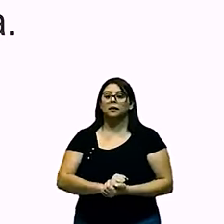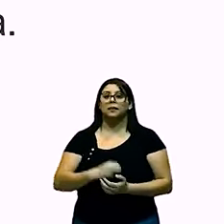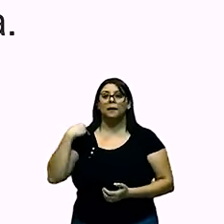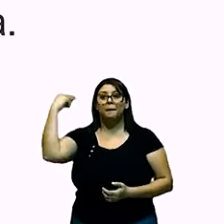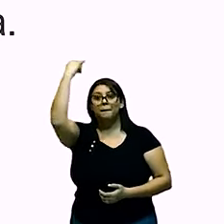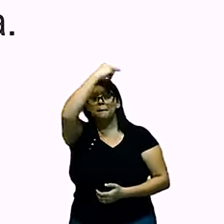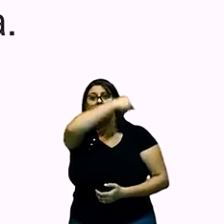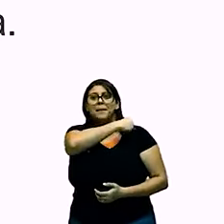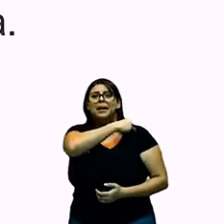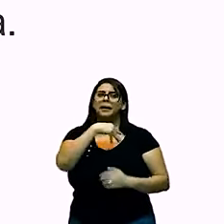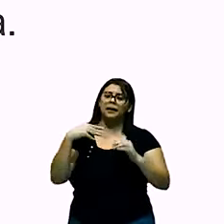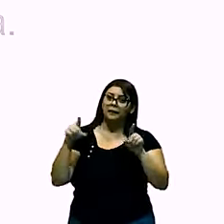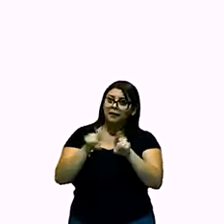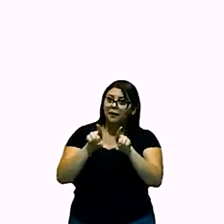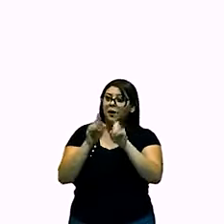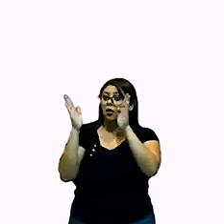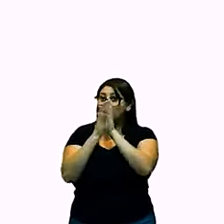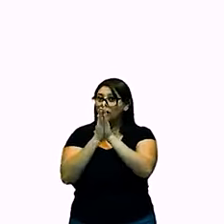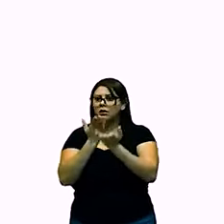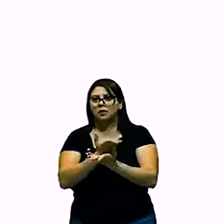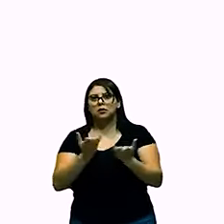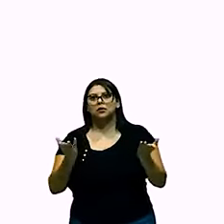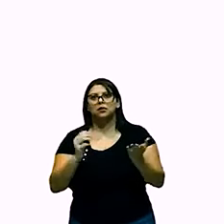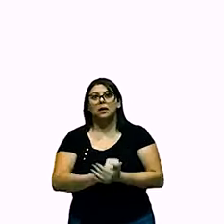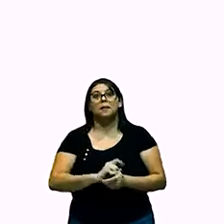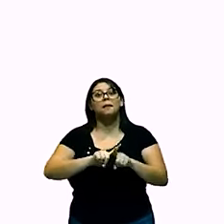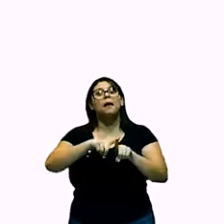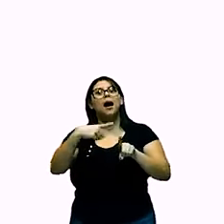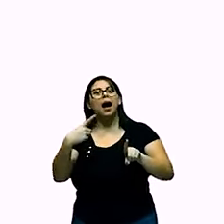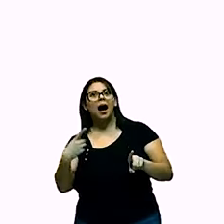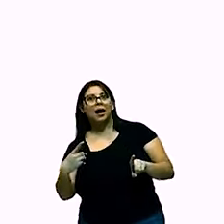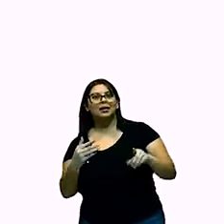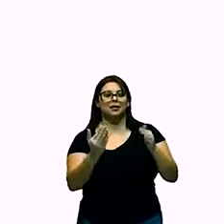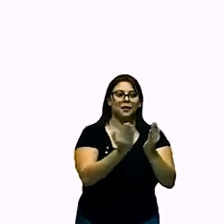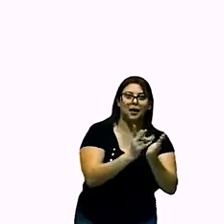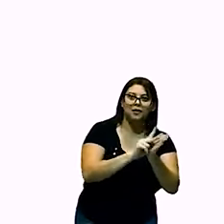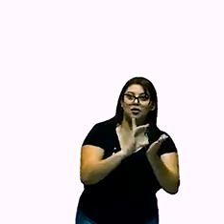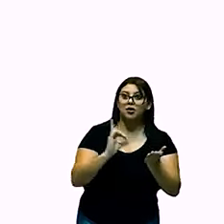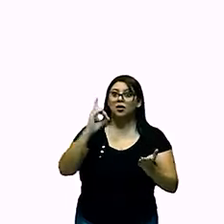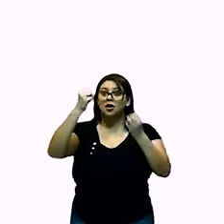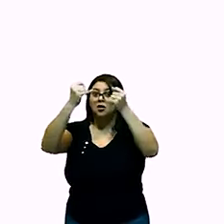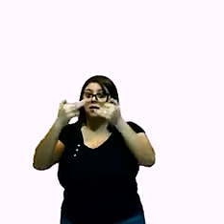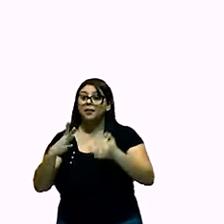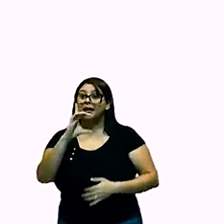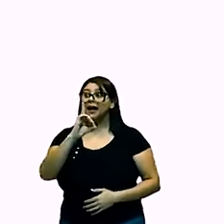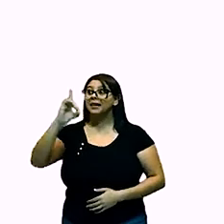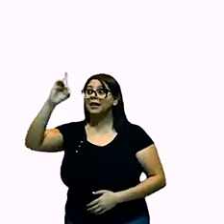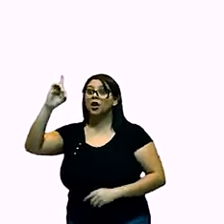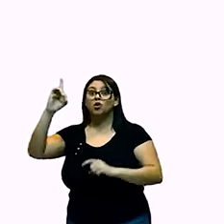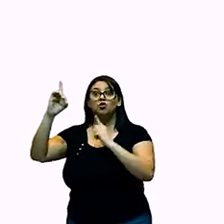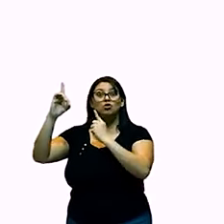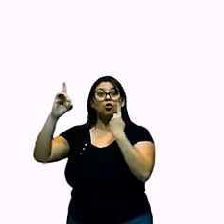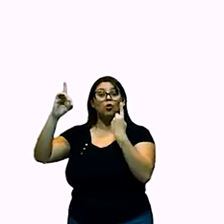o pensamento das Escrituras. Paulo escrevendo a Timóteo, ele diz, porque só há um Deus e um só mediador entre Deus e os homens,